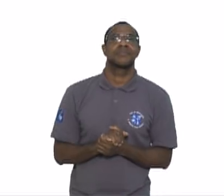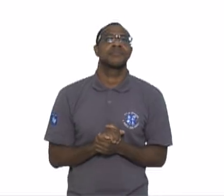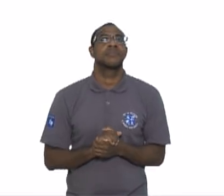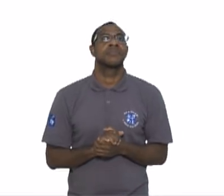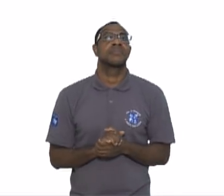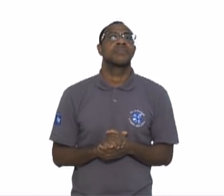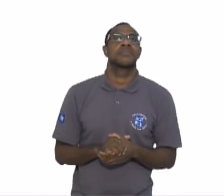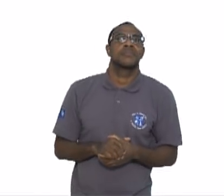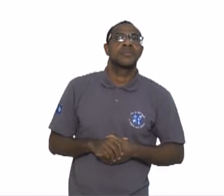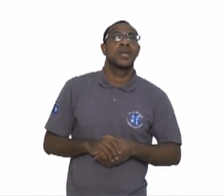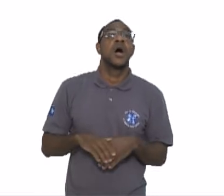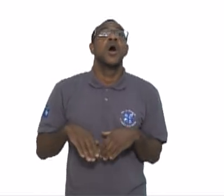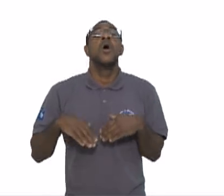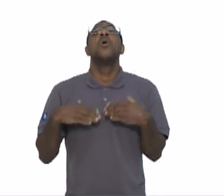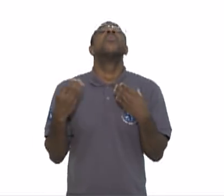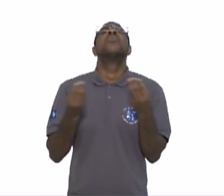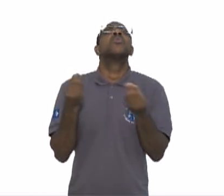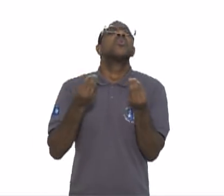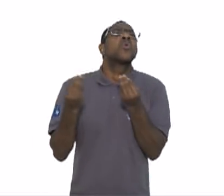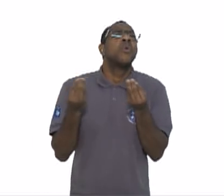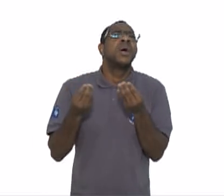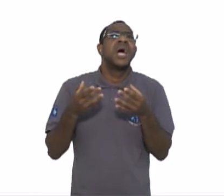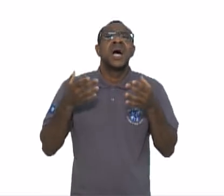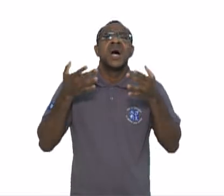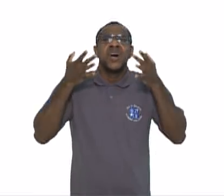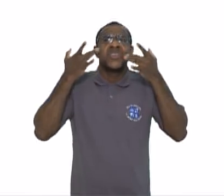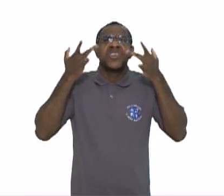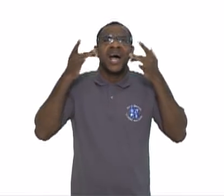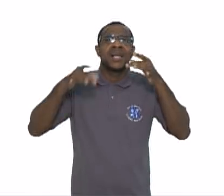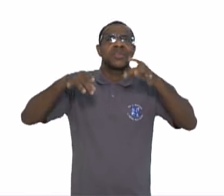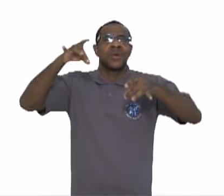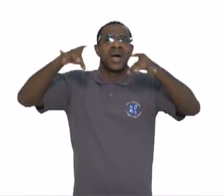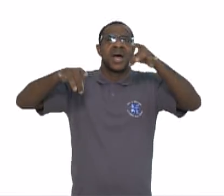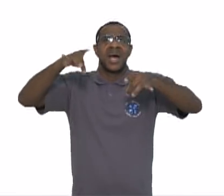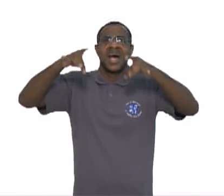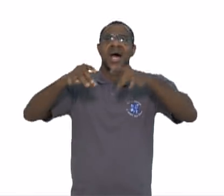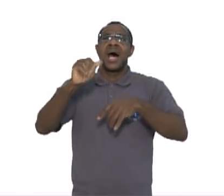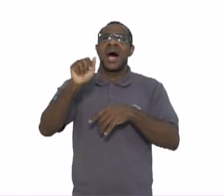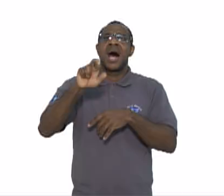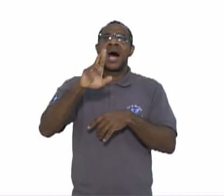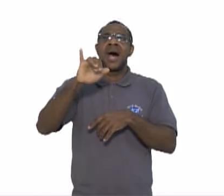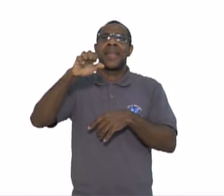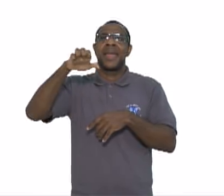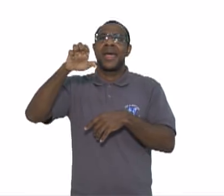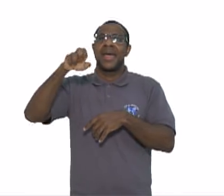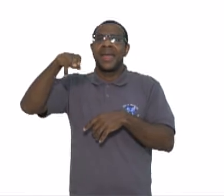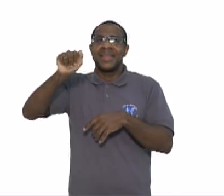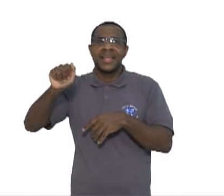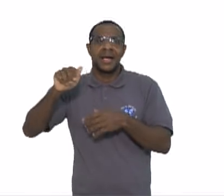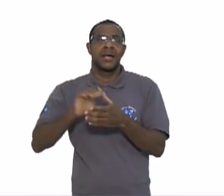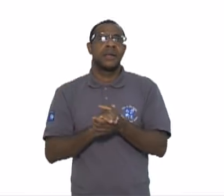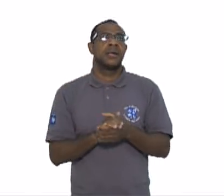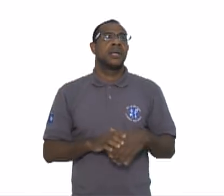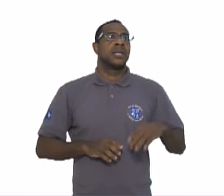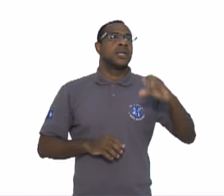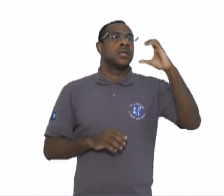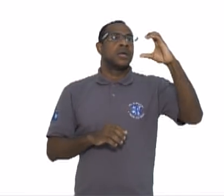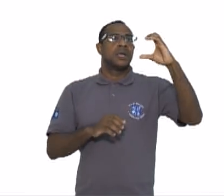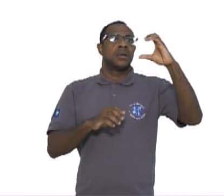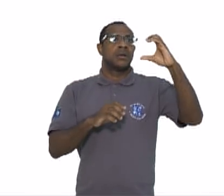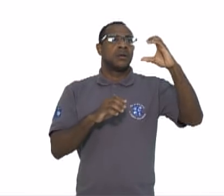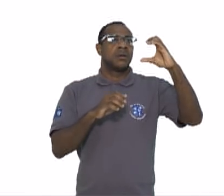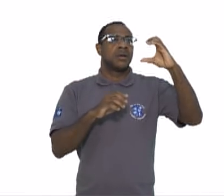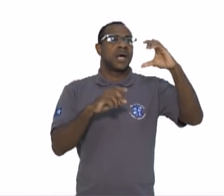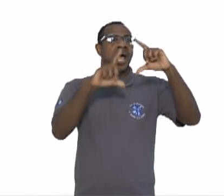Como é o teatro de arena? Alternativa amarela. Espaços grandiosos, o palco fica no meio e a plateia